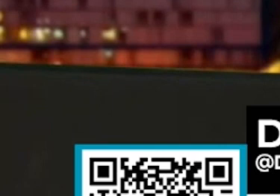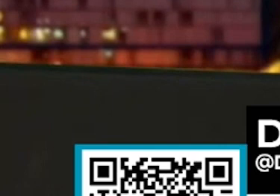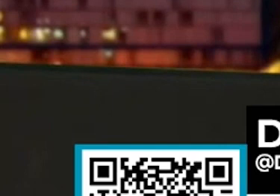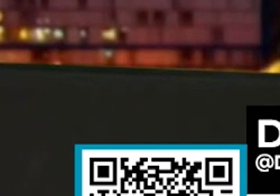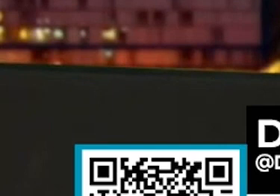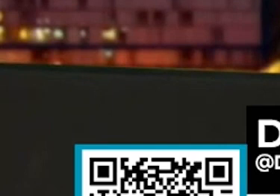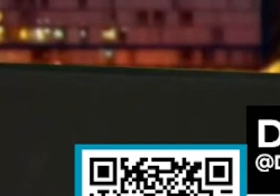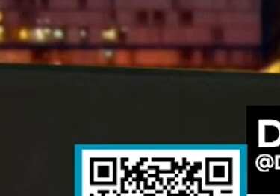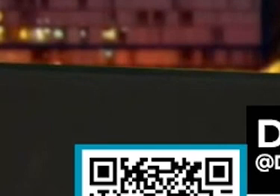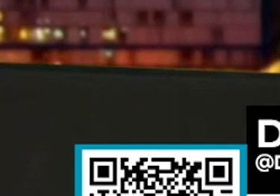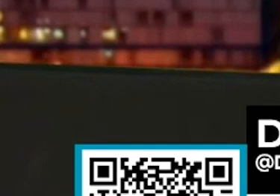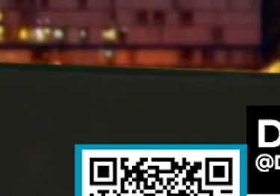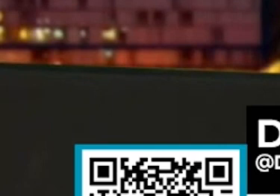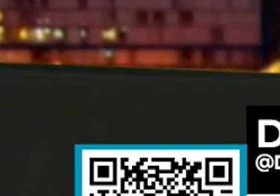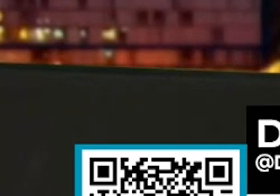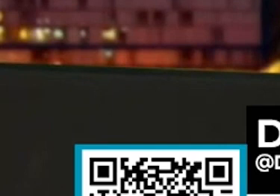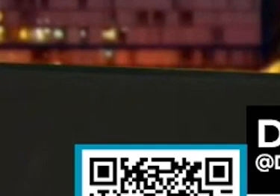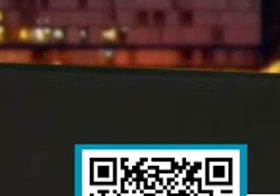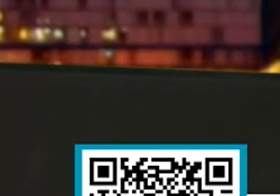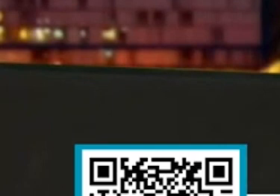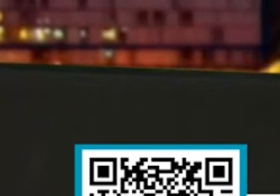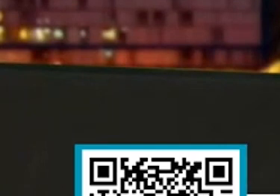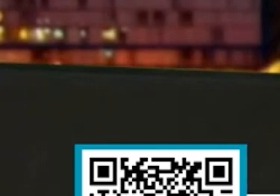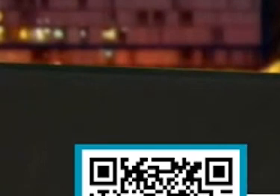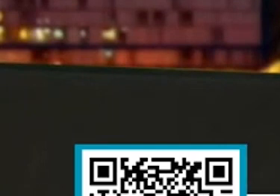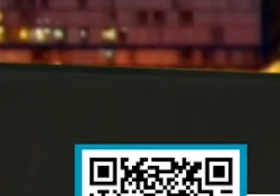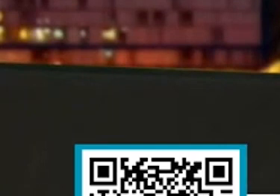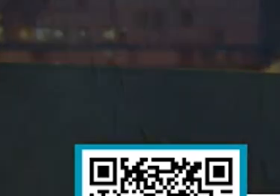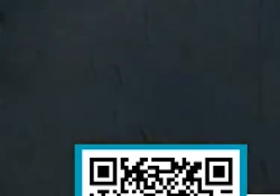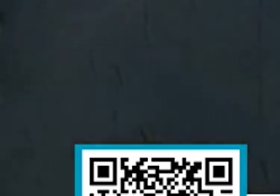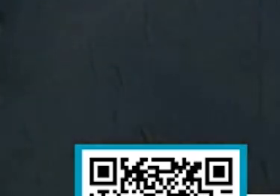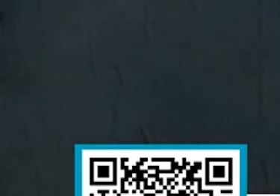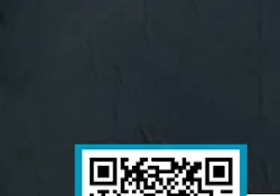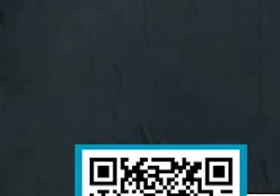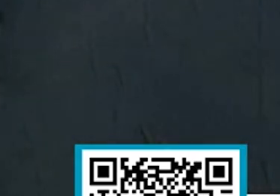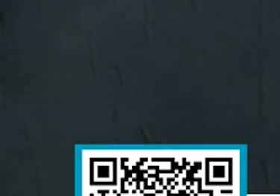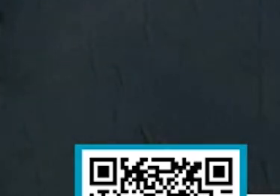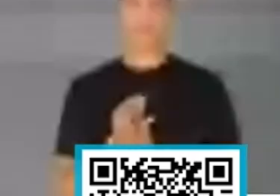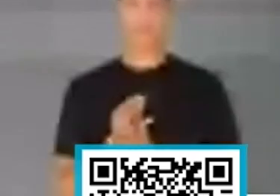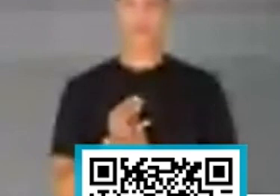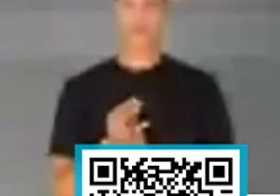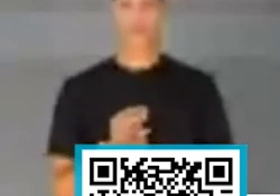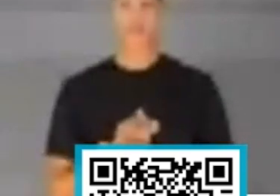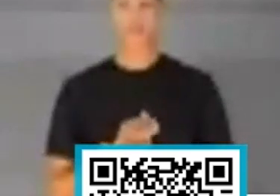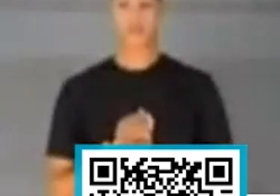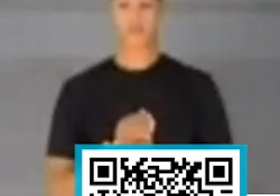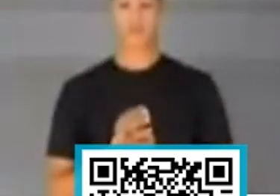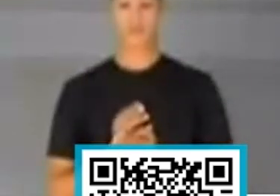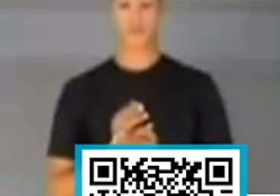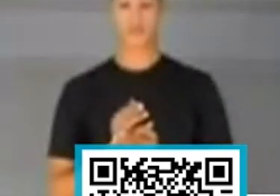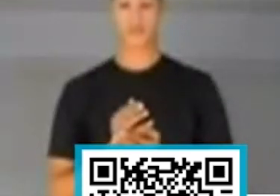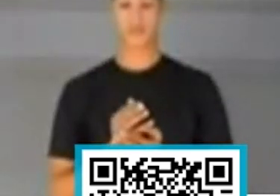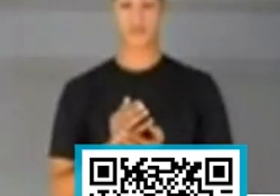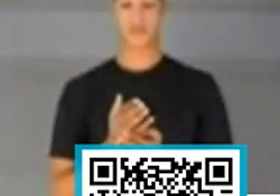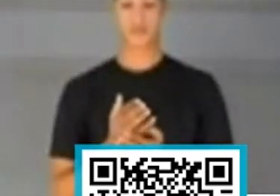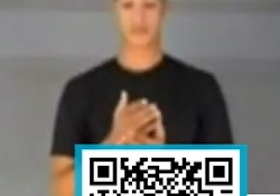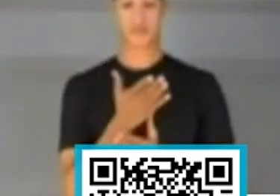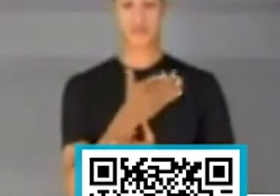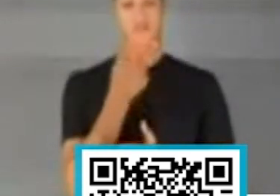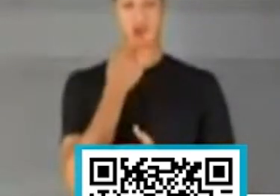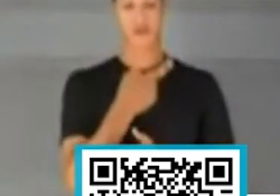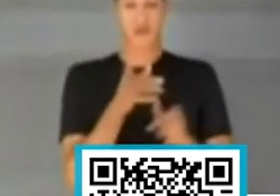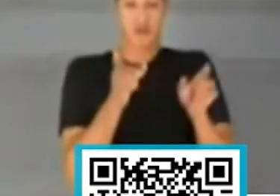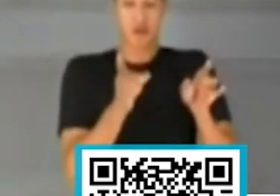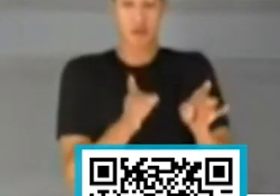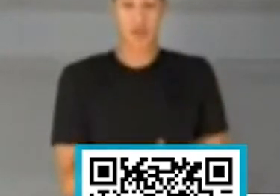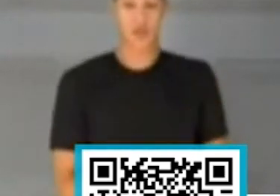influenciou sua saída do Ministério da Saúde Vamos assistir e falou que a senhora